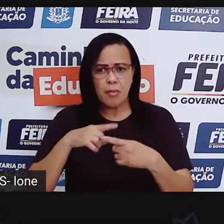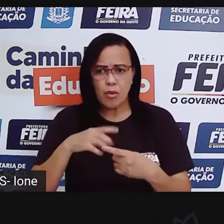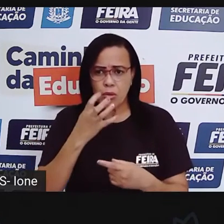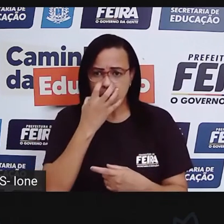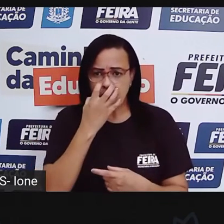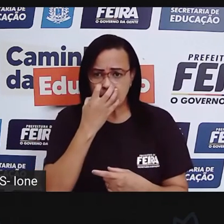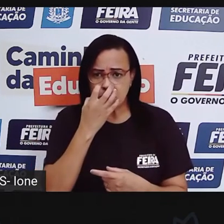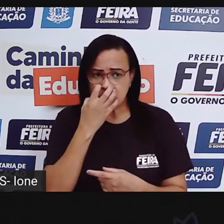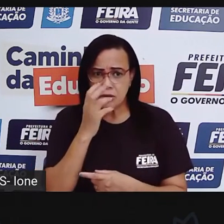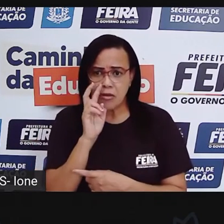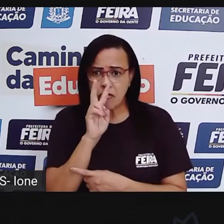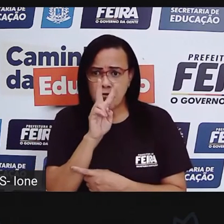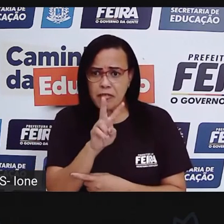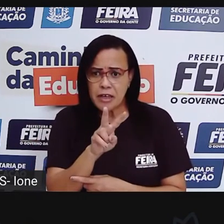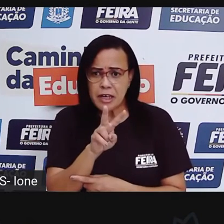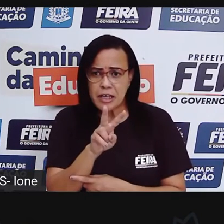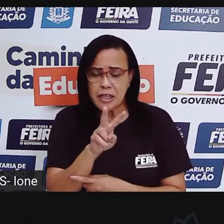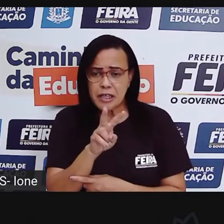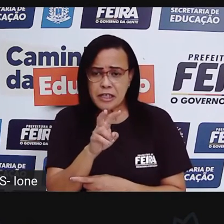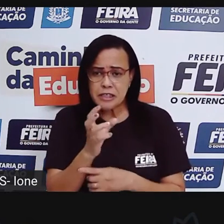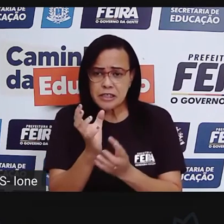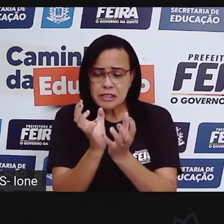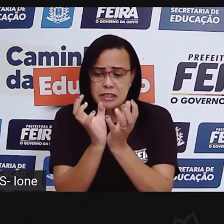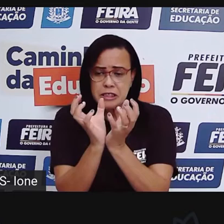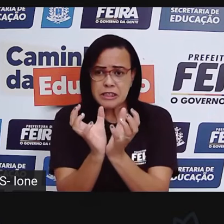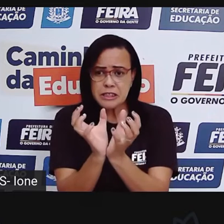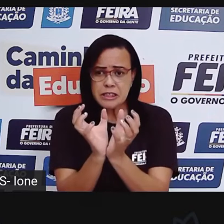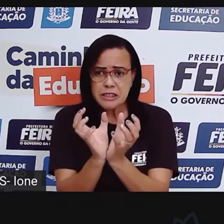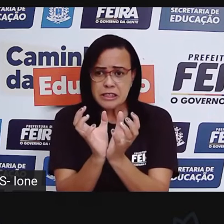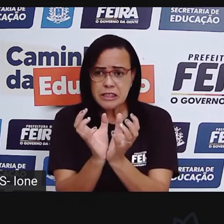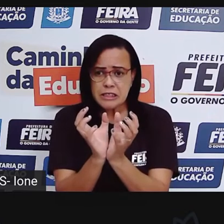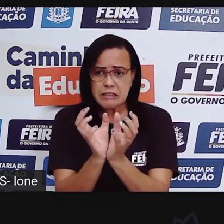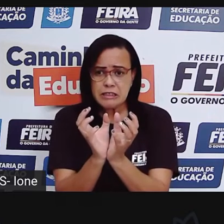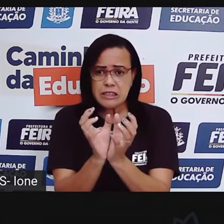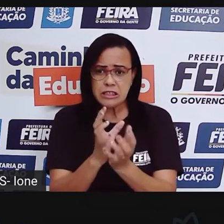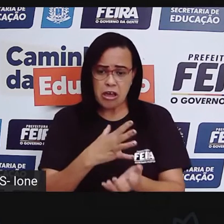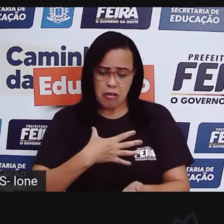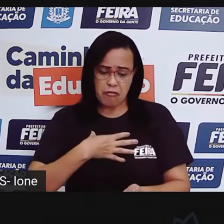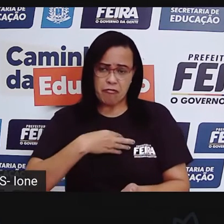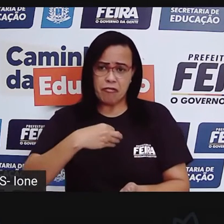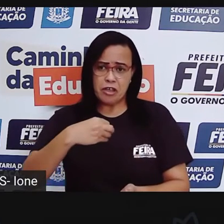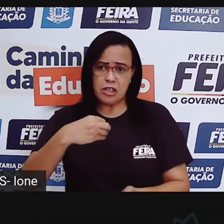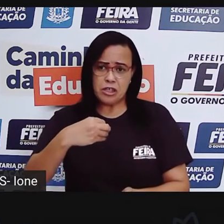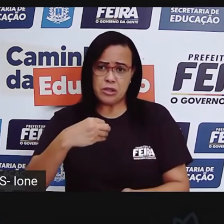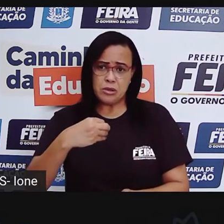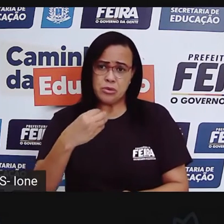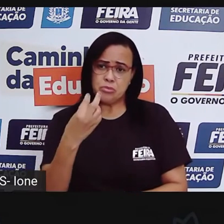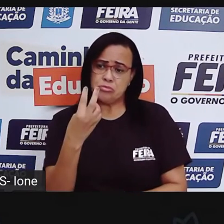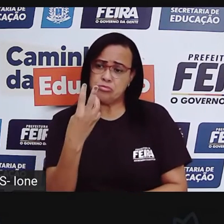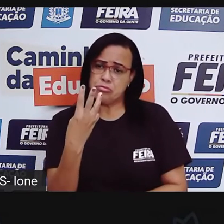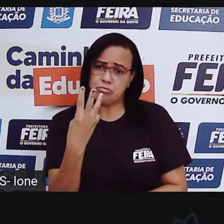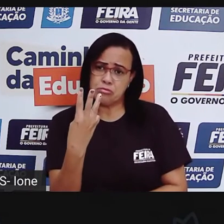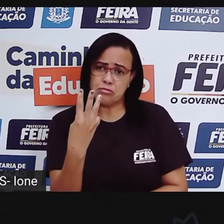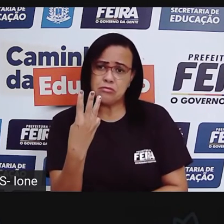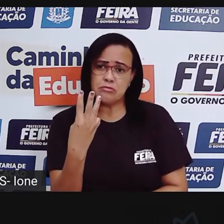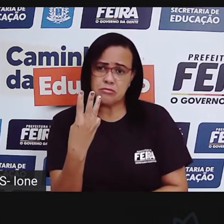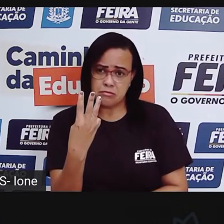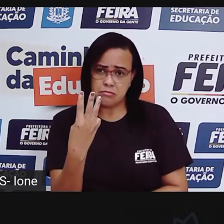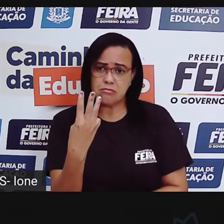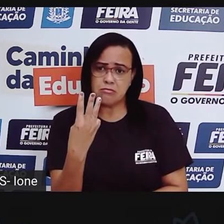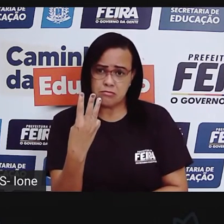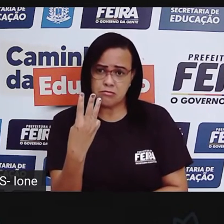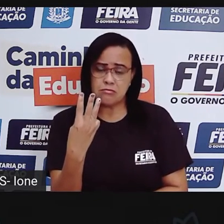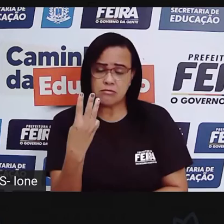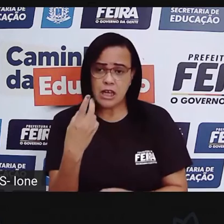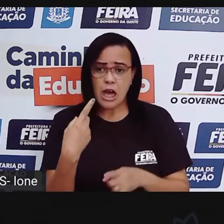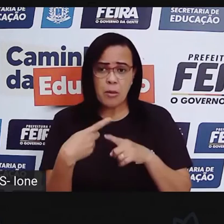ninho da garça. E aí ele observa que a garça estava, na verdade, querendo pegar as minhoquinhas para ir alimentar